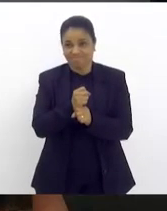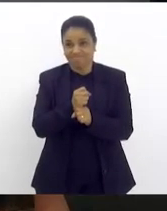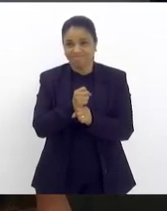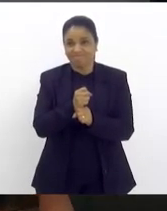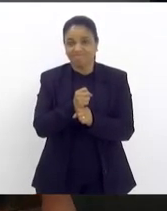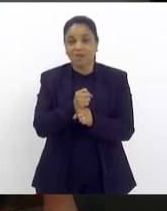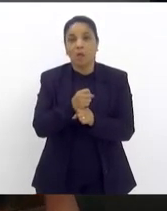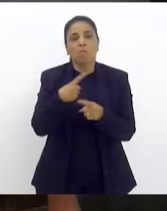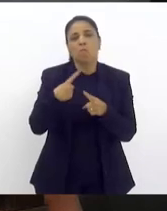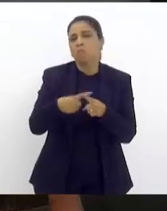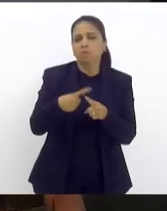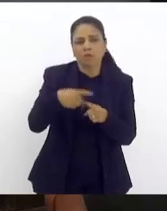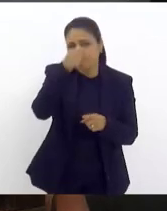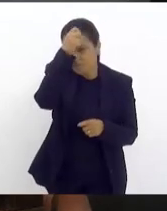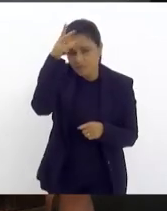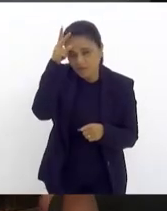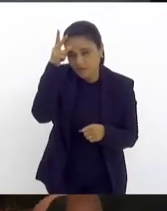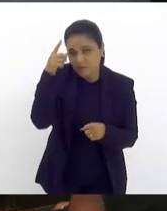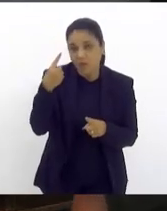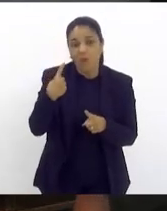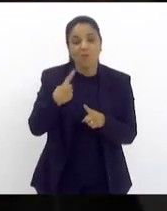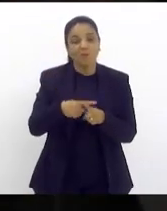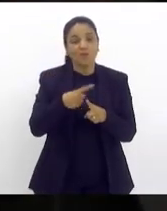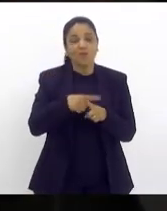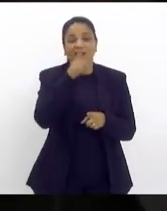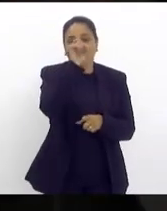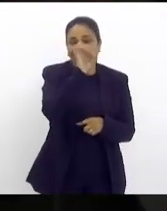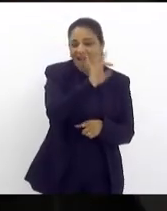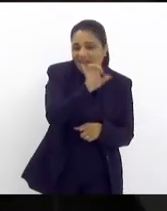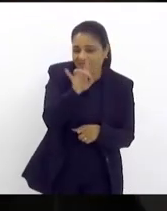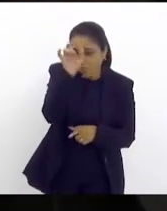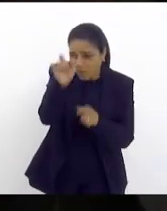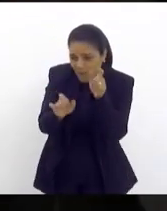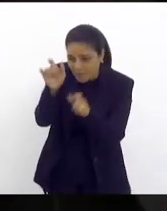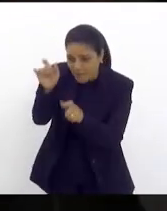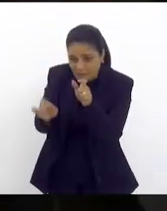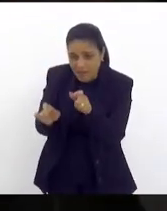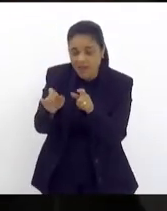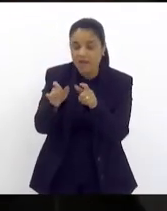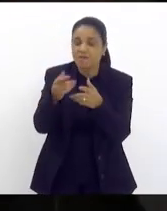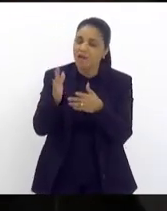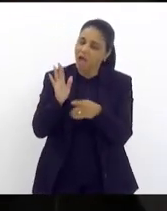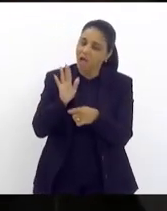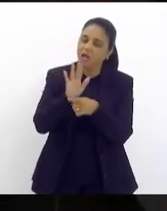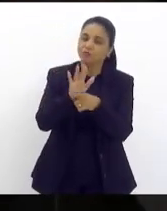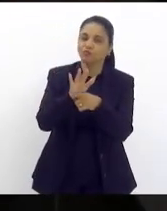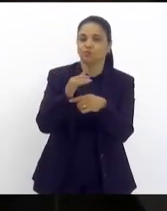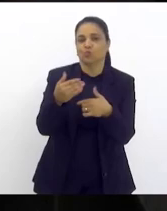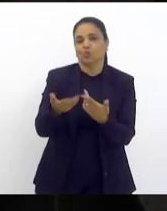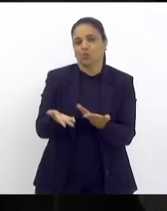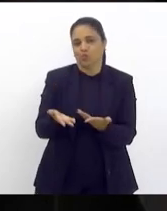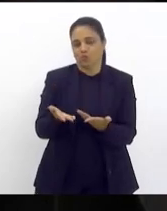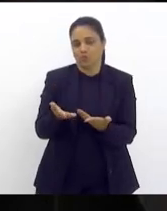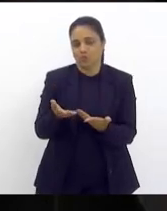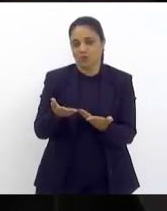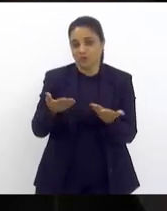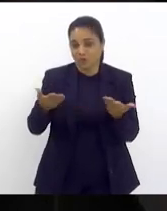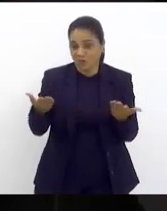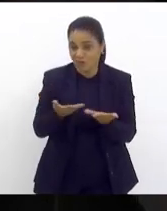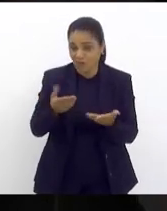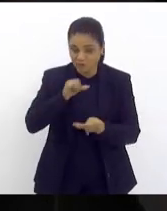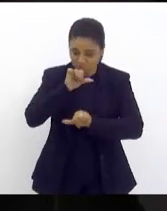Mas, prefeito, por quê? Porque cada um de vocês ajudou aqueles que nós pedimos lá atrás e hoje isso se